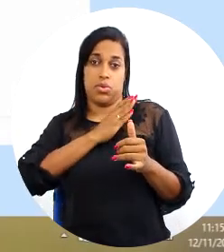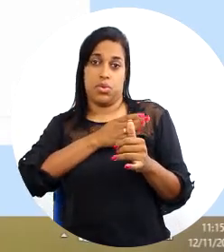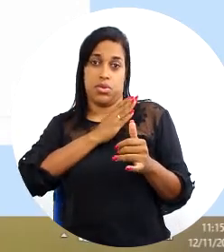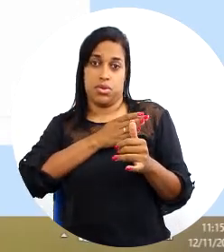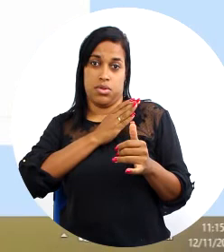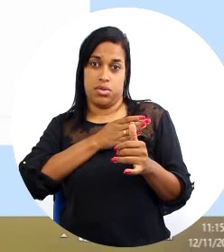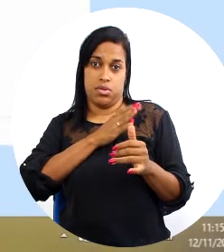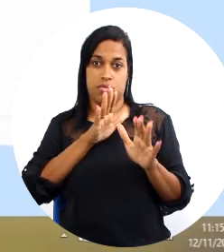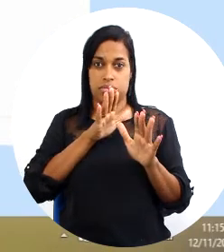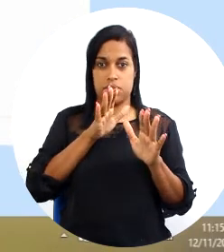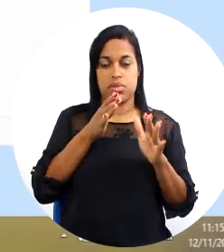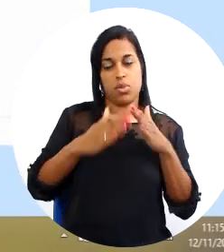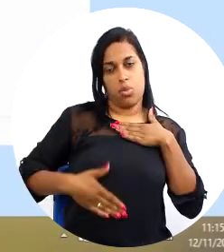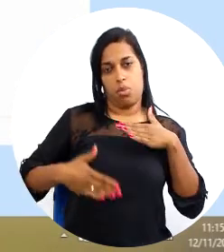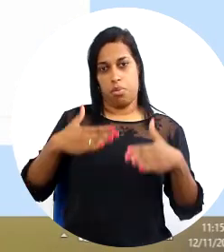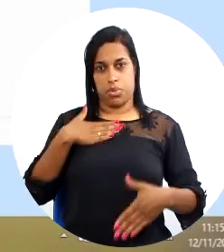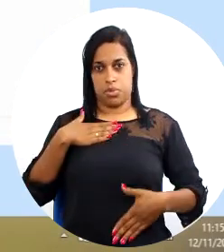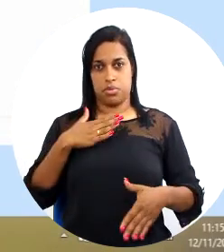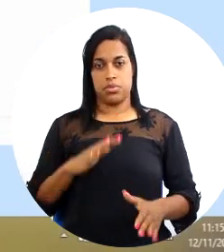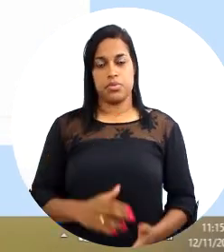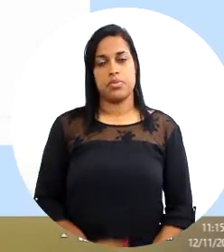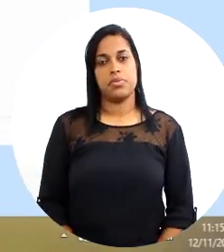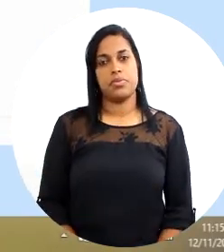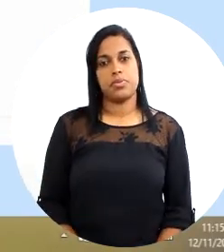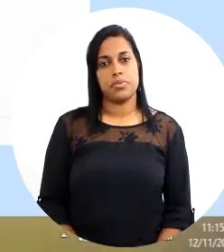são parte do corpo